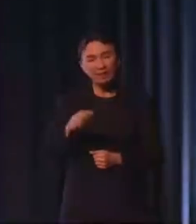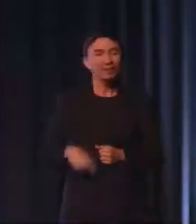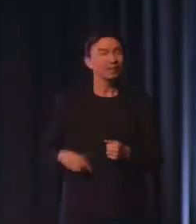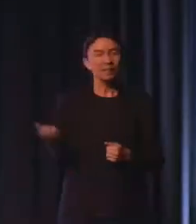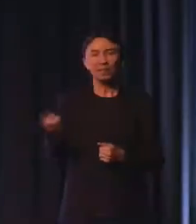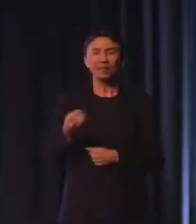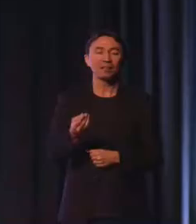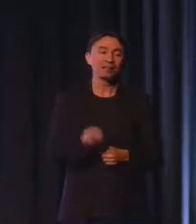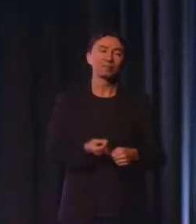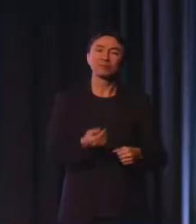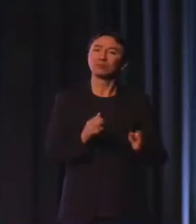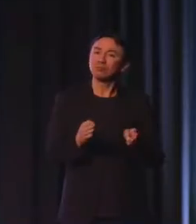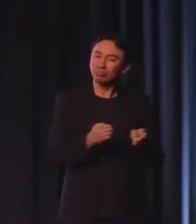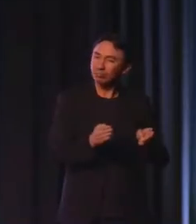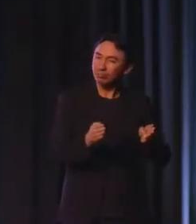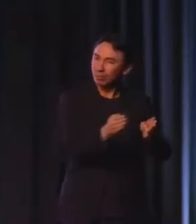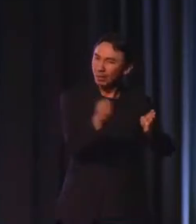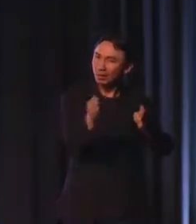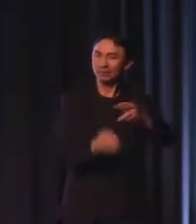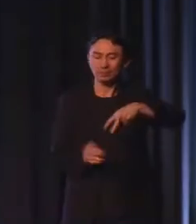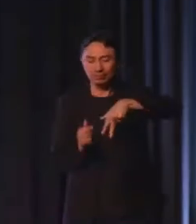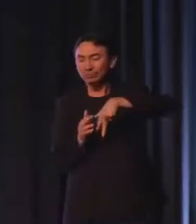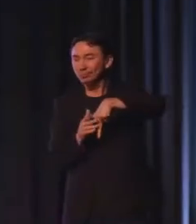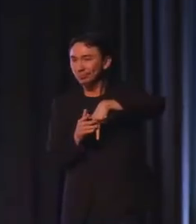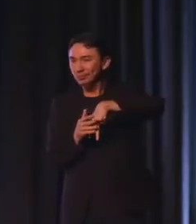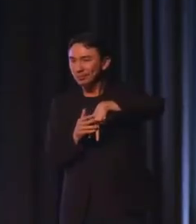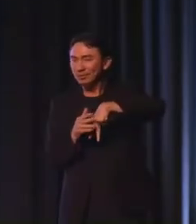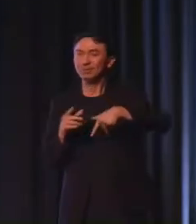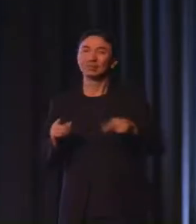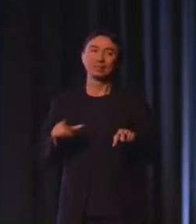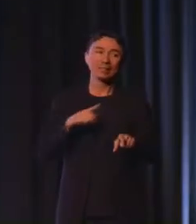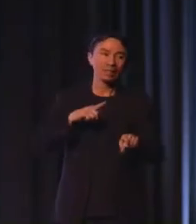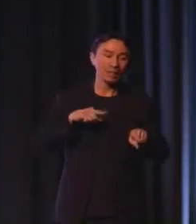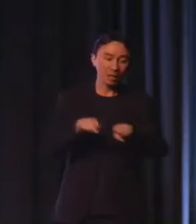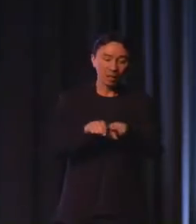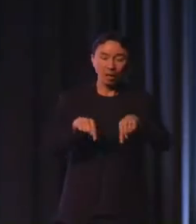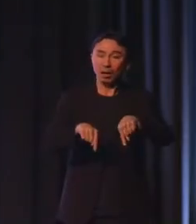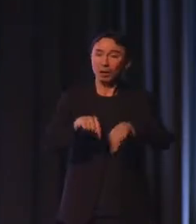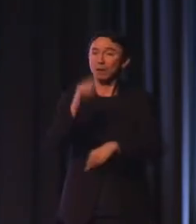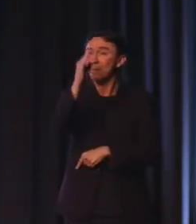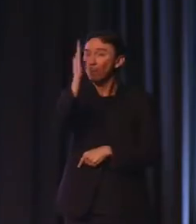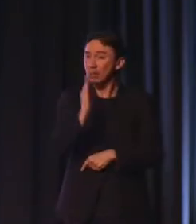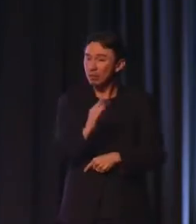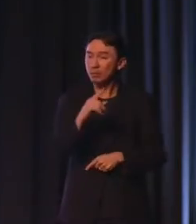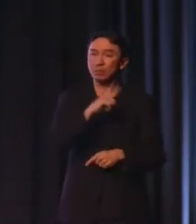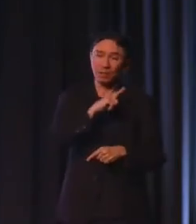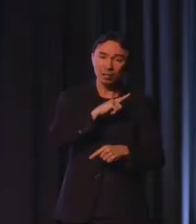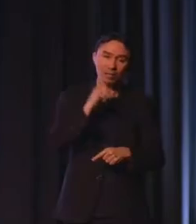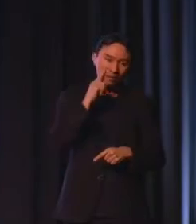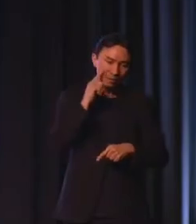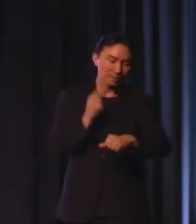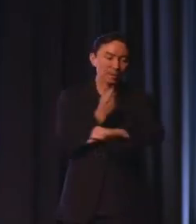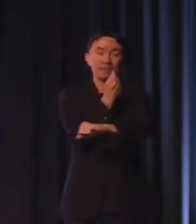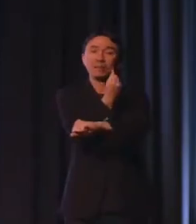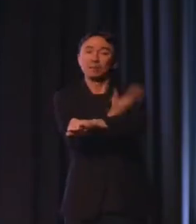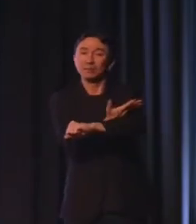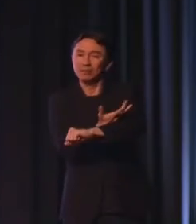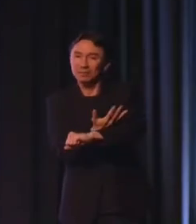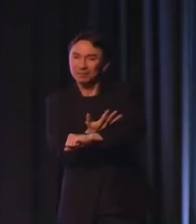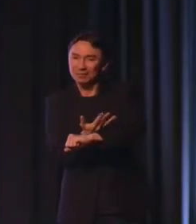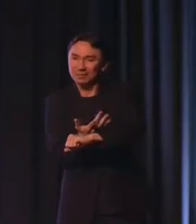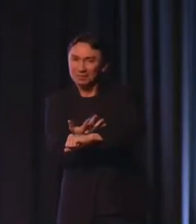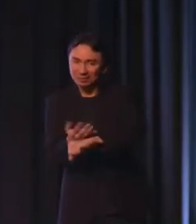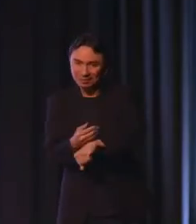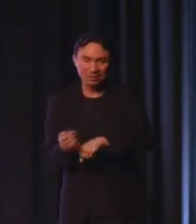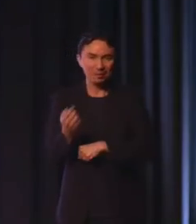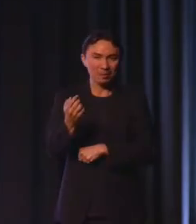e os dados acho que eles vão mostrar um mapeamento que a gente fez no Brasil em relação à hemofilia do tipo B, né? Então acho que eu vou passar